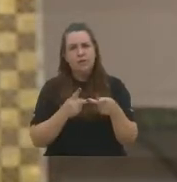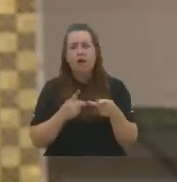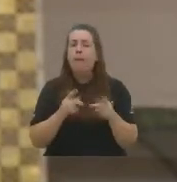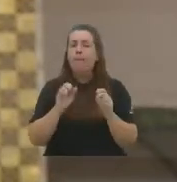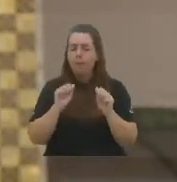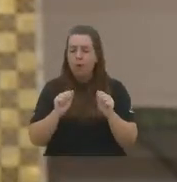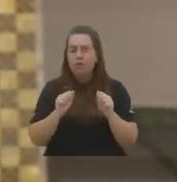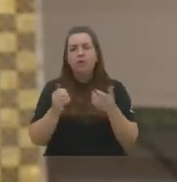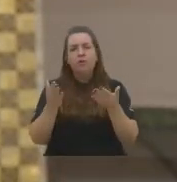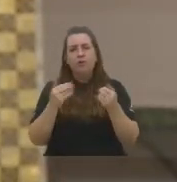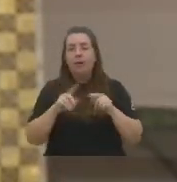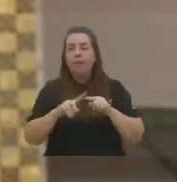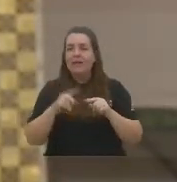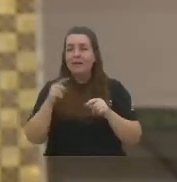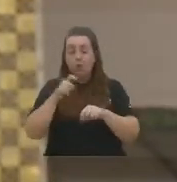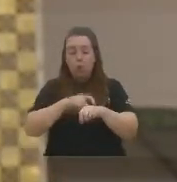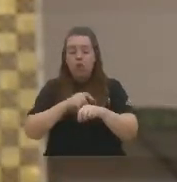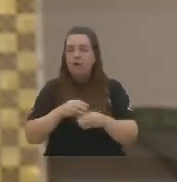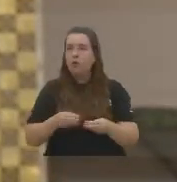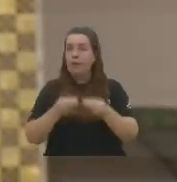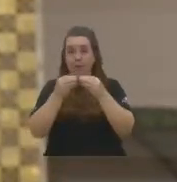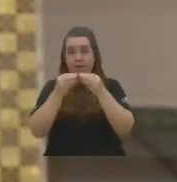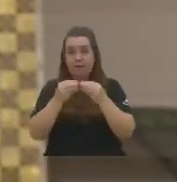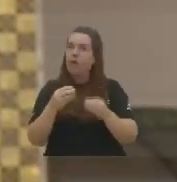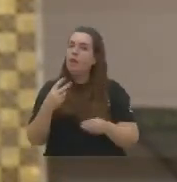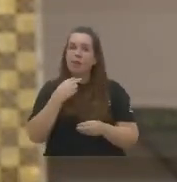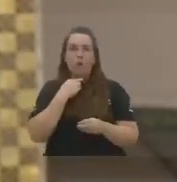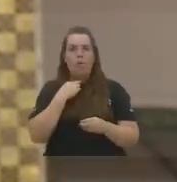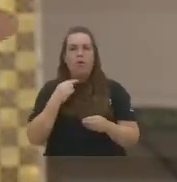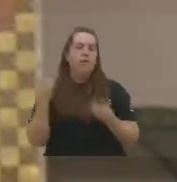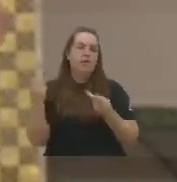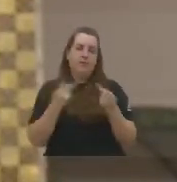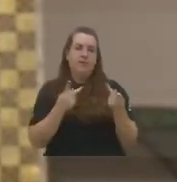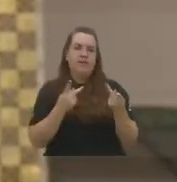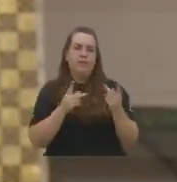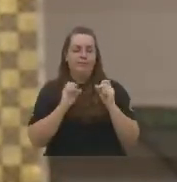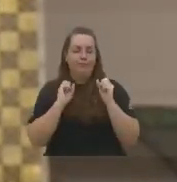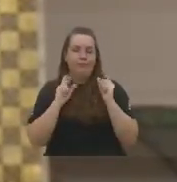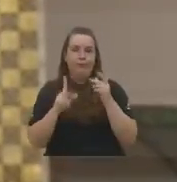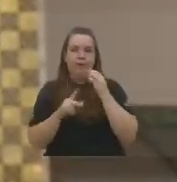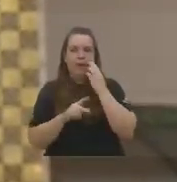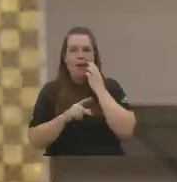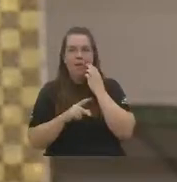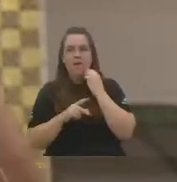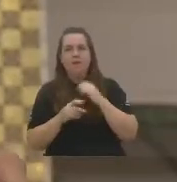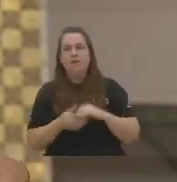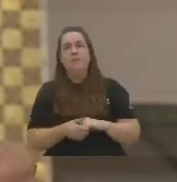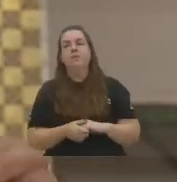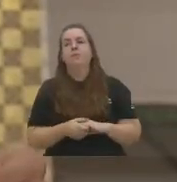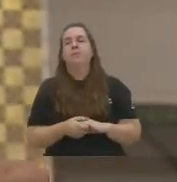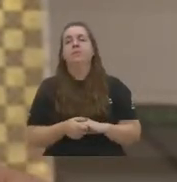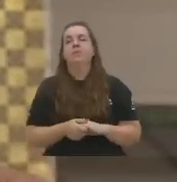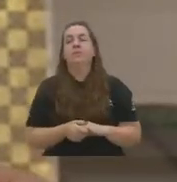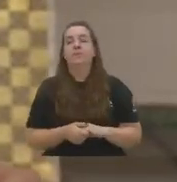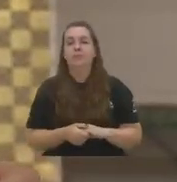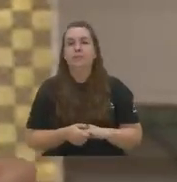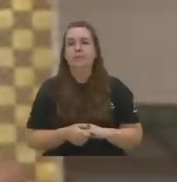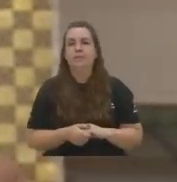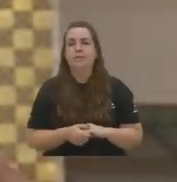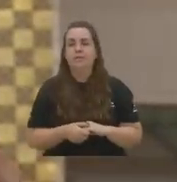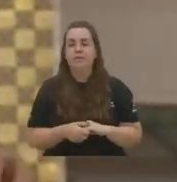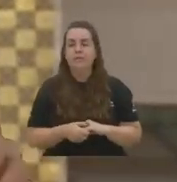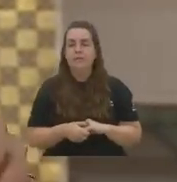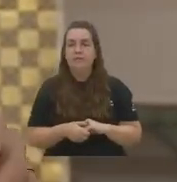é de segunda a sexta, das 8:30 às 10:45, depois da 1:30 às 18. Na quinta-feira,